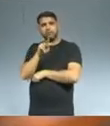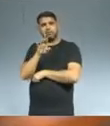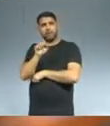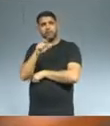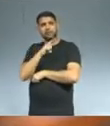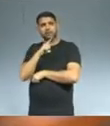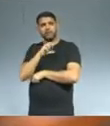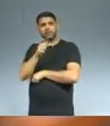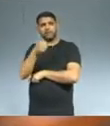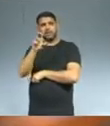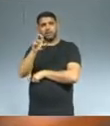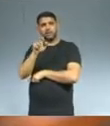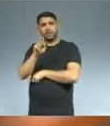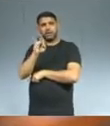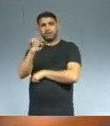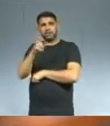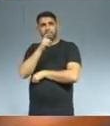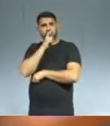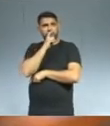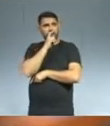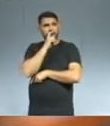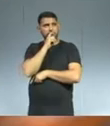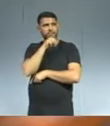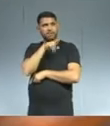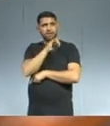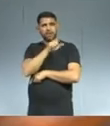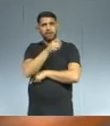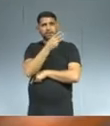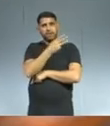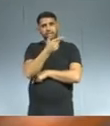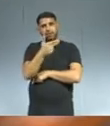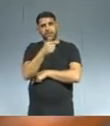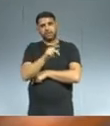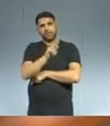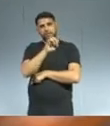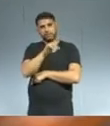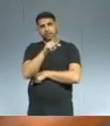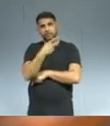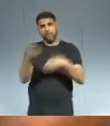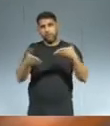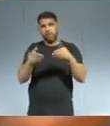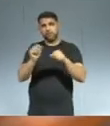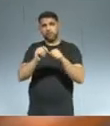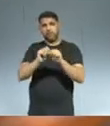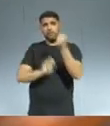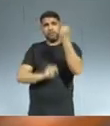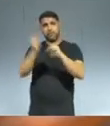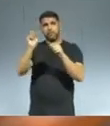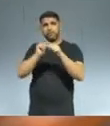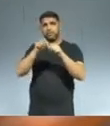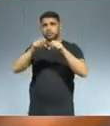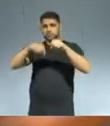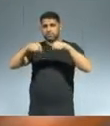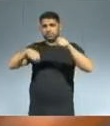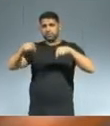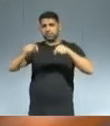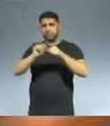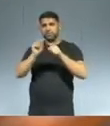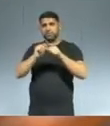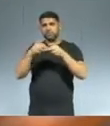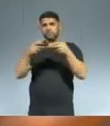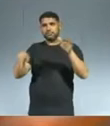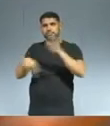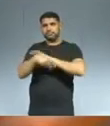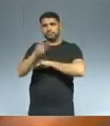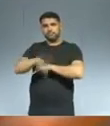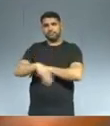pai dublado tinha a 15 hectares e o pai do neném Gallery 32 hectares E hoje eles são grandes produtores de soja no